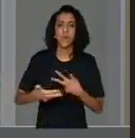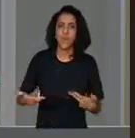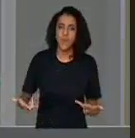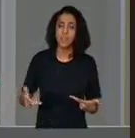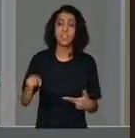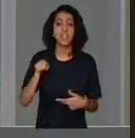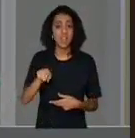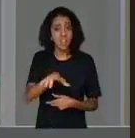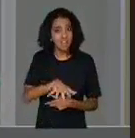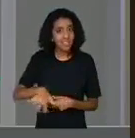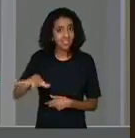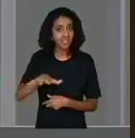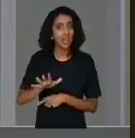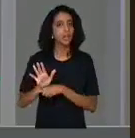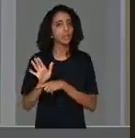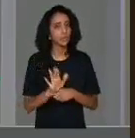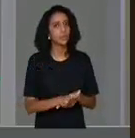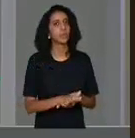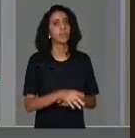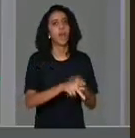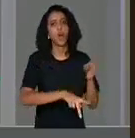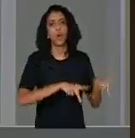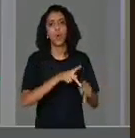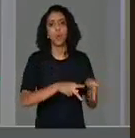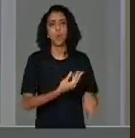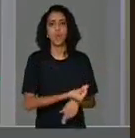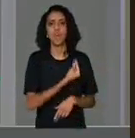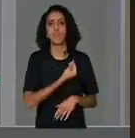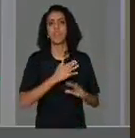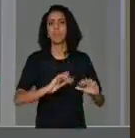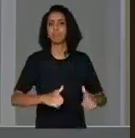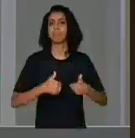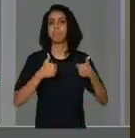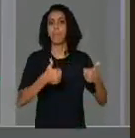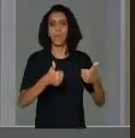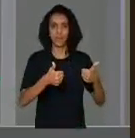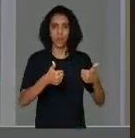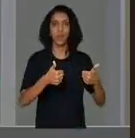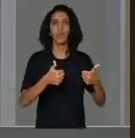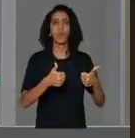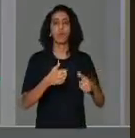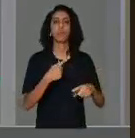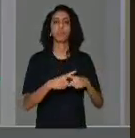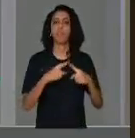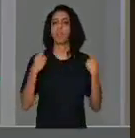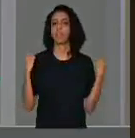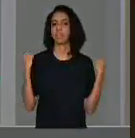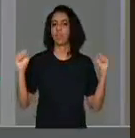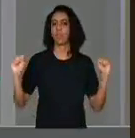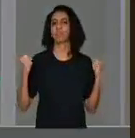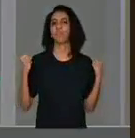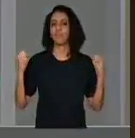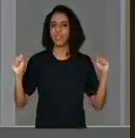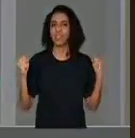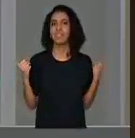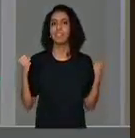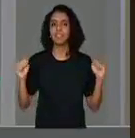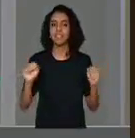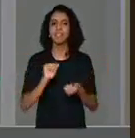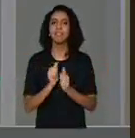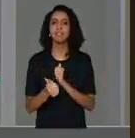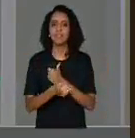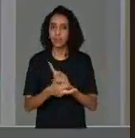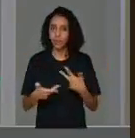o Brasil cada vez mais tenha mais qualidade de vida através da educação física, através da prática